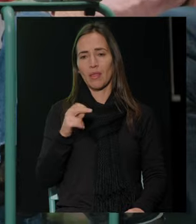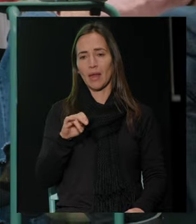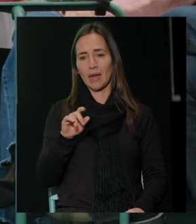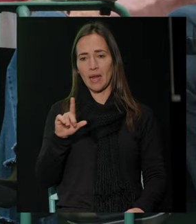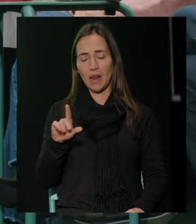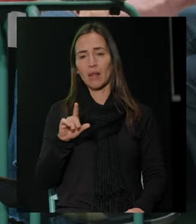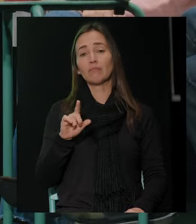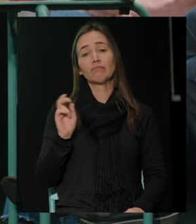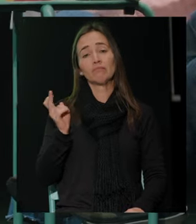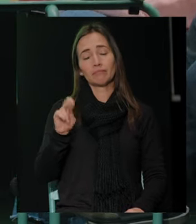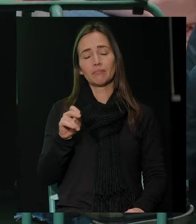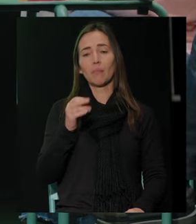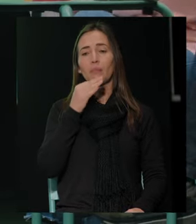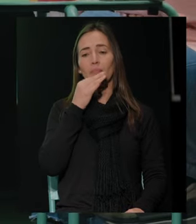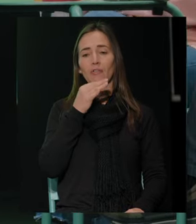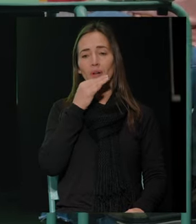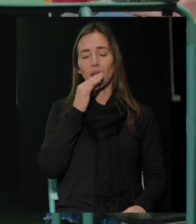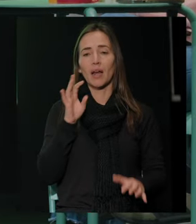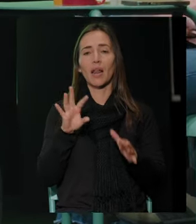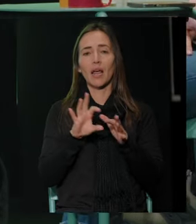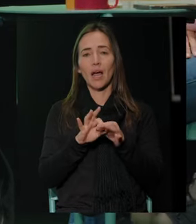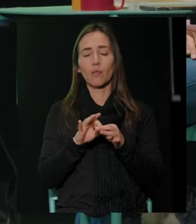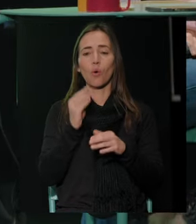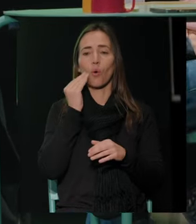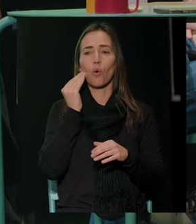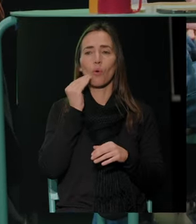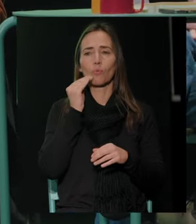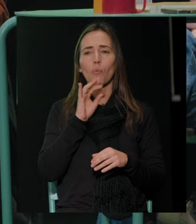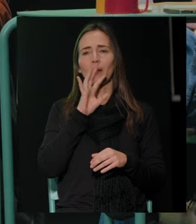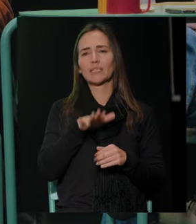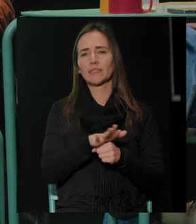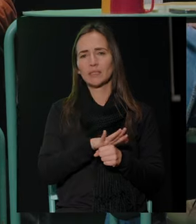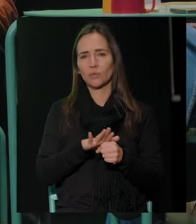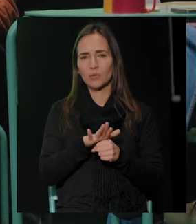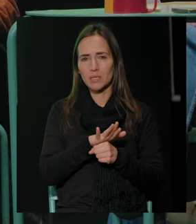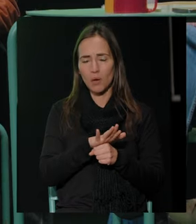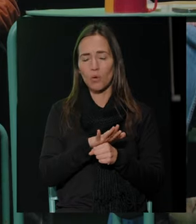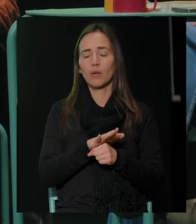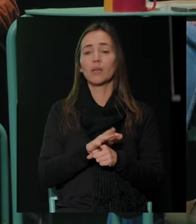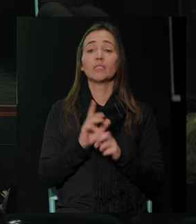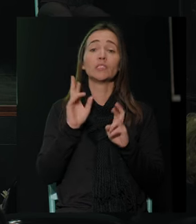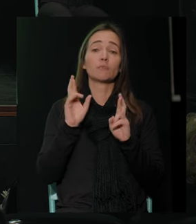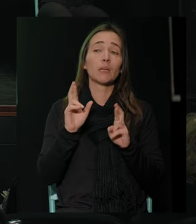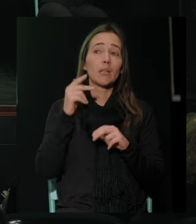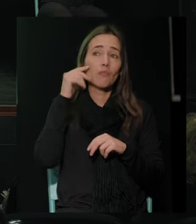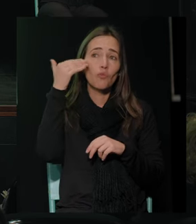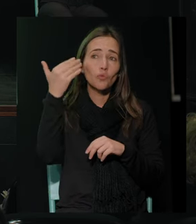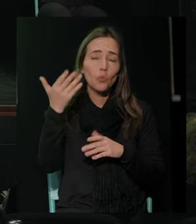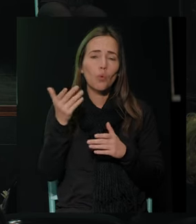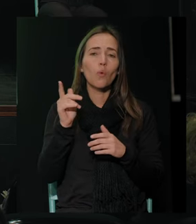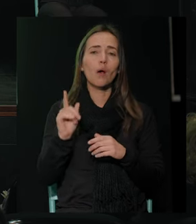para ir falar sobre o estado do país e as expectativas relativamente ao